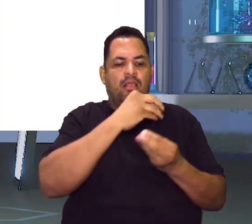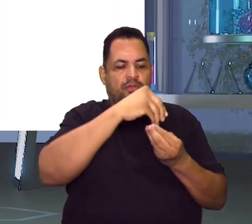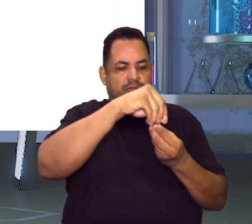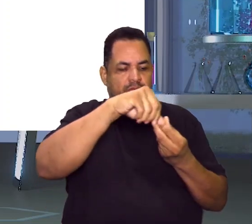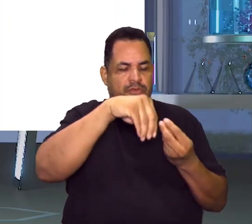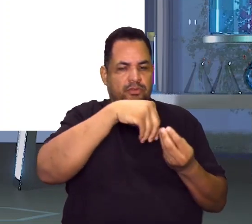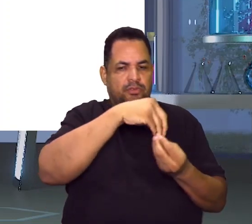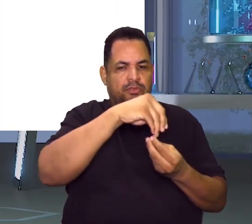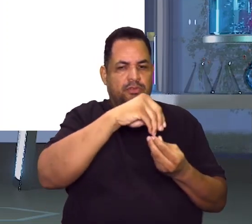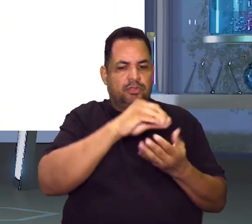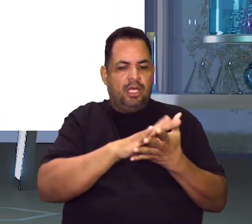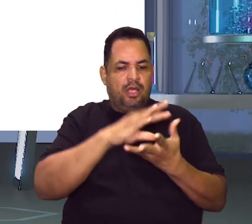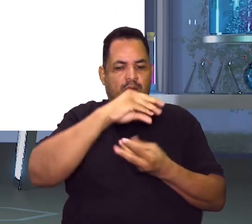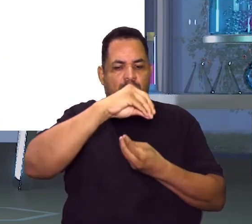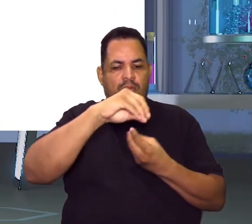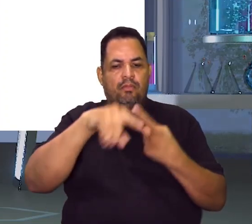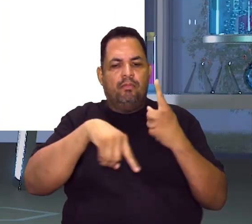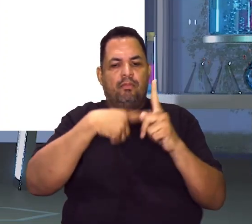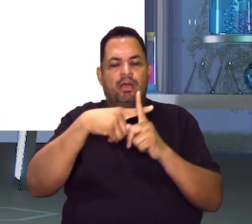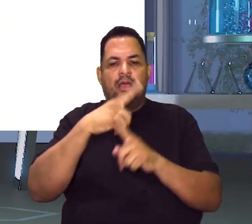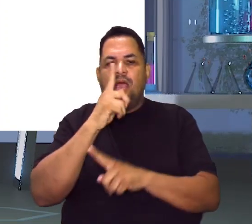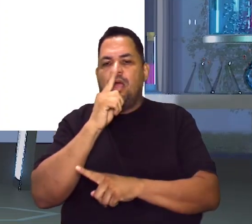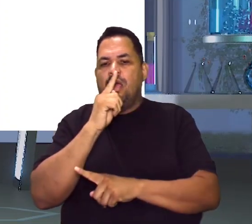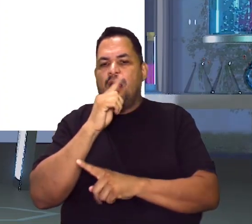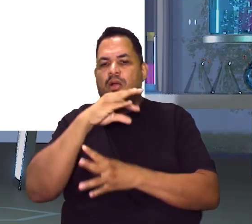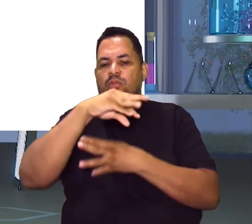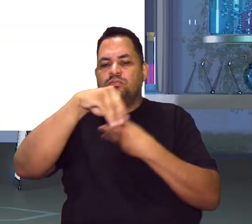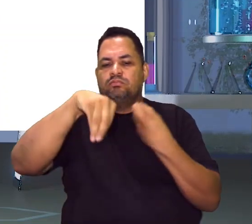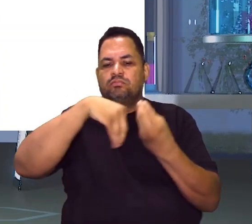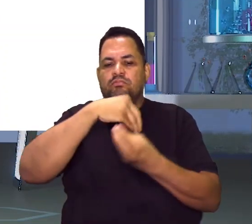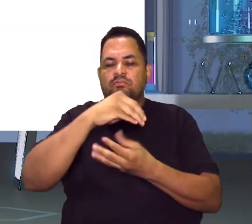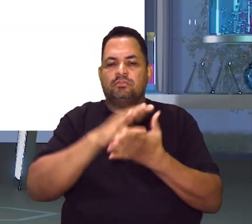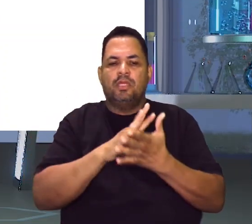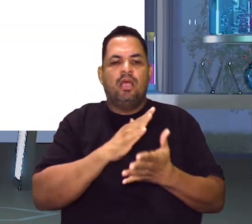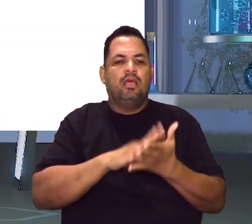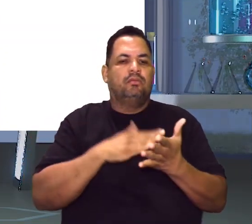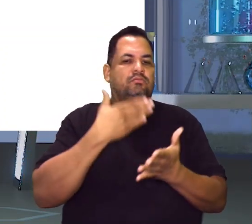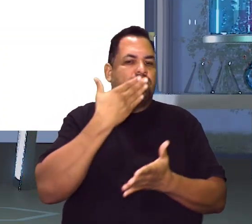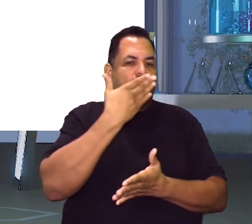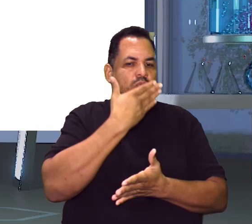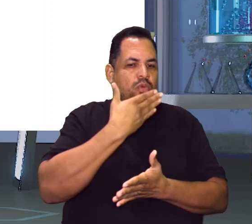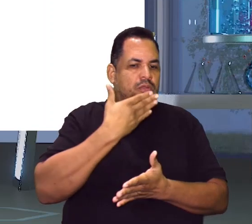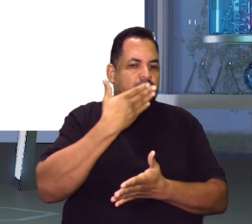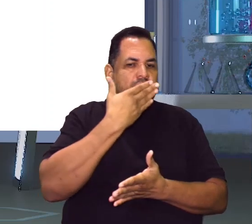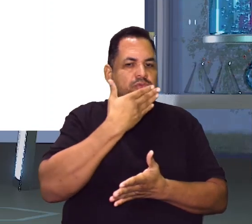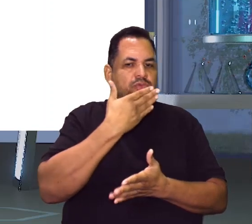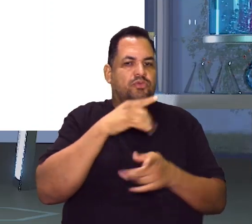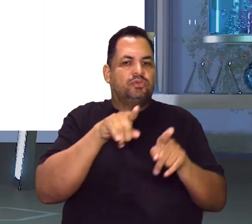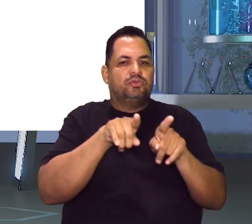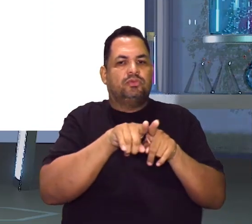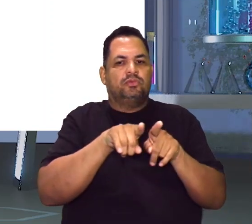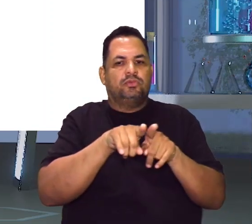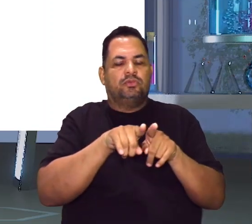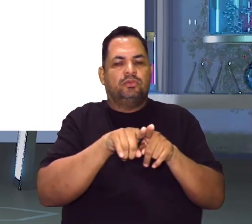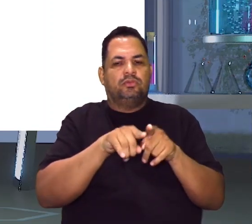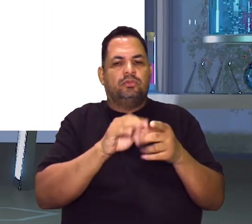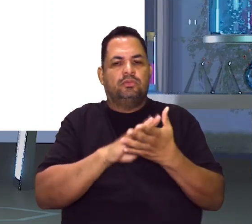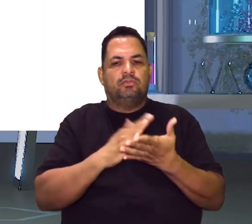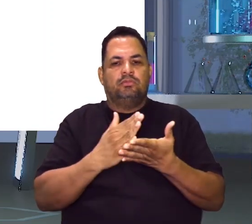se dissolve na água. O açúcar se dissolve na água. Mas o óleo não